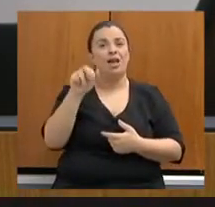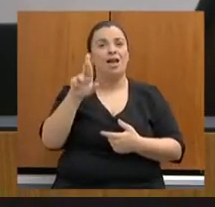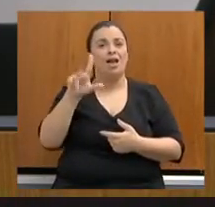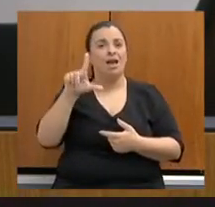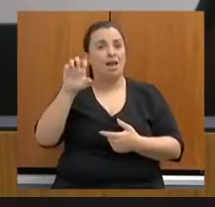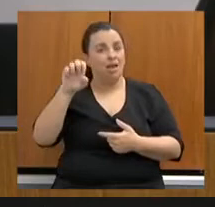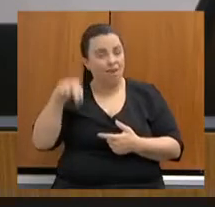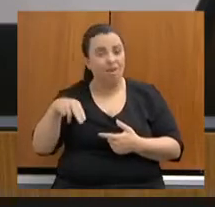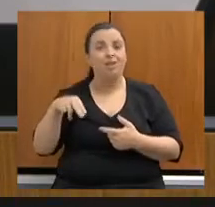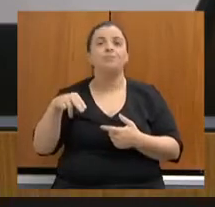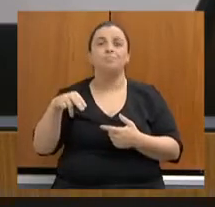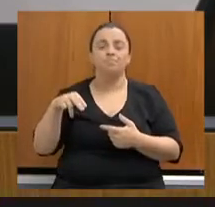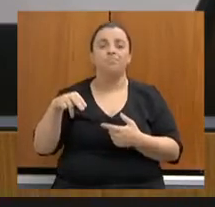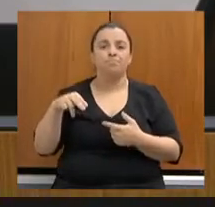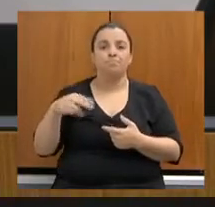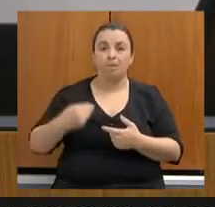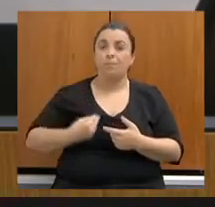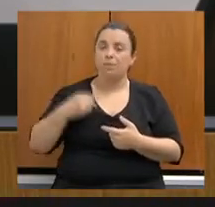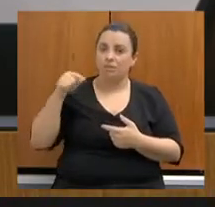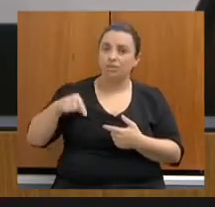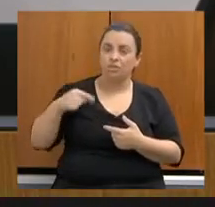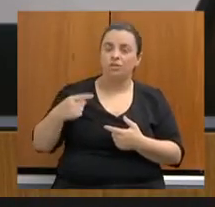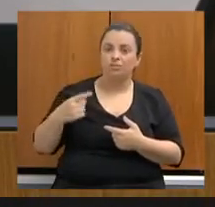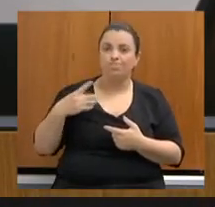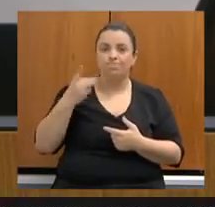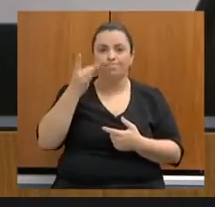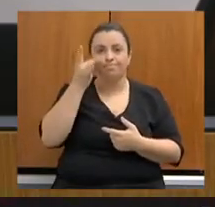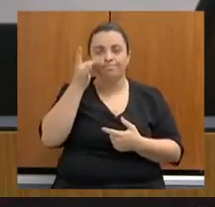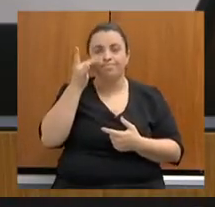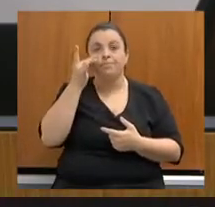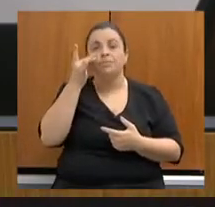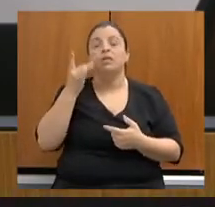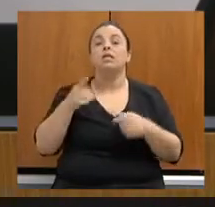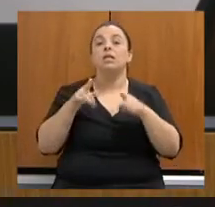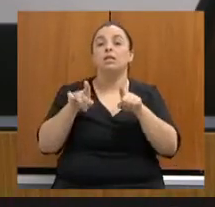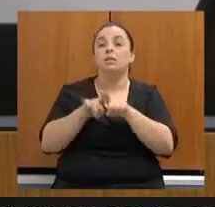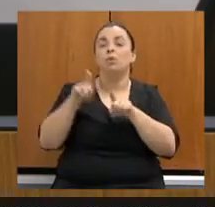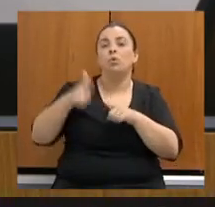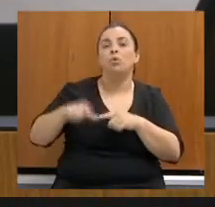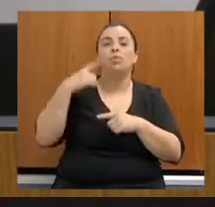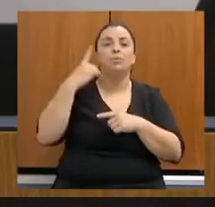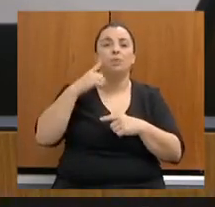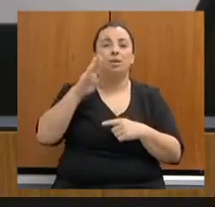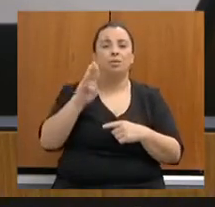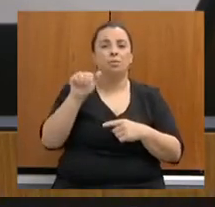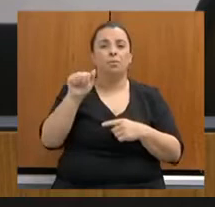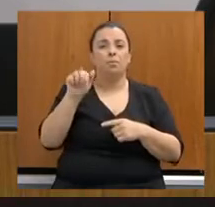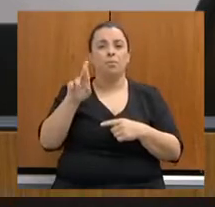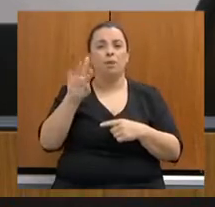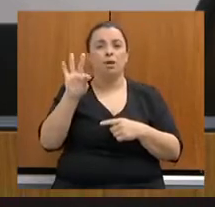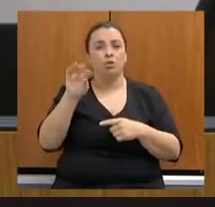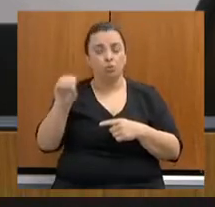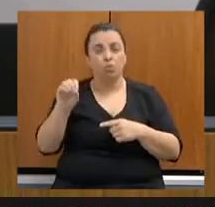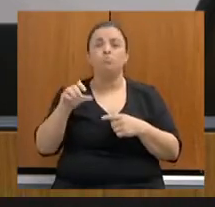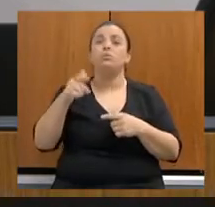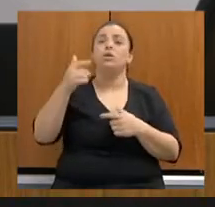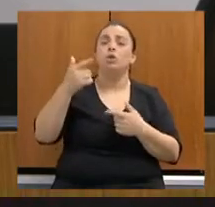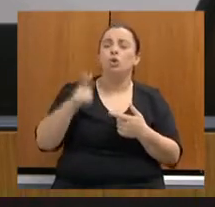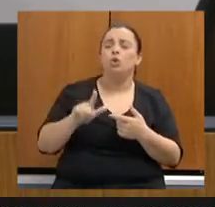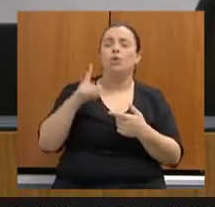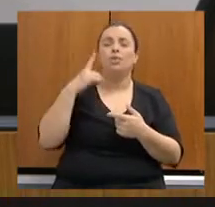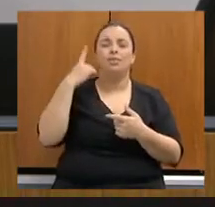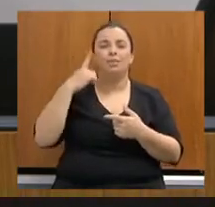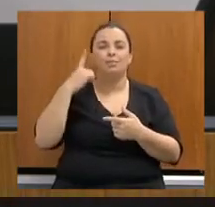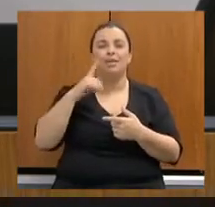Santiago presente neste local Deputado Bartô também presente neste local e o deputado